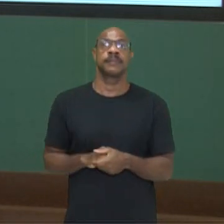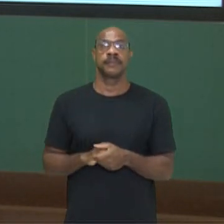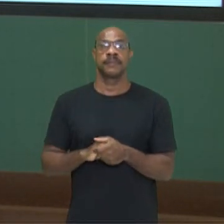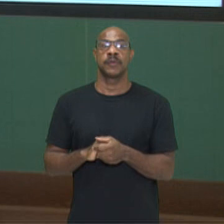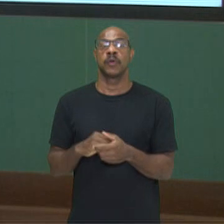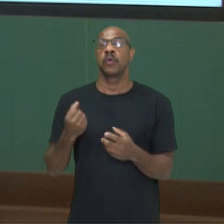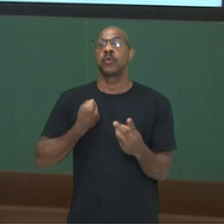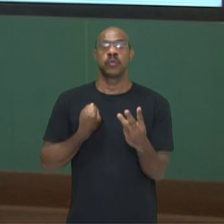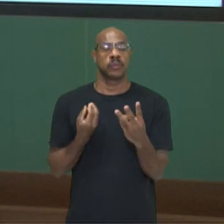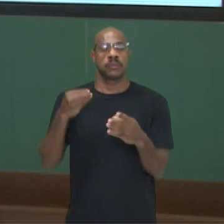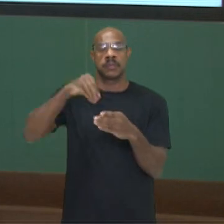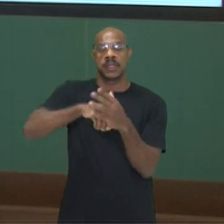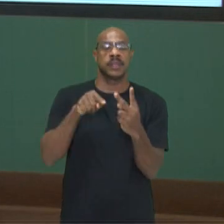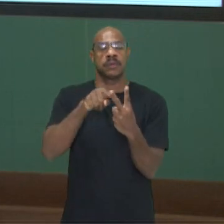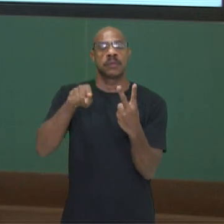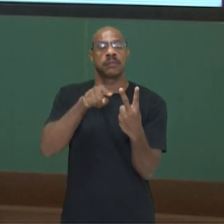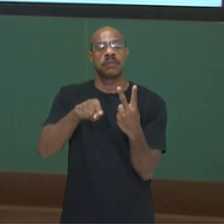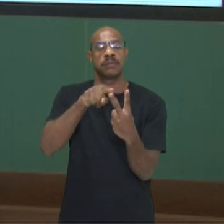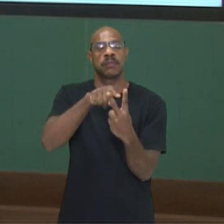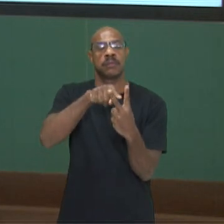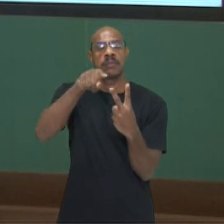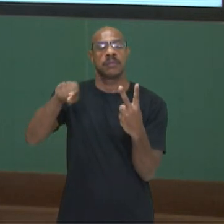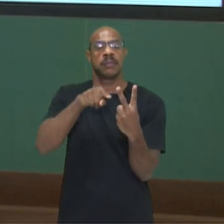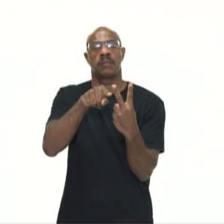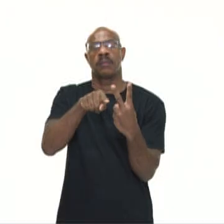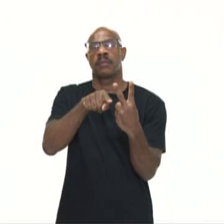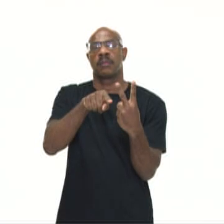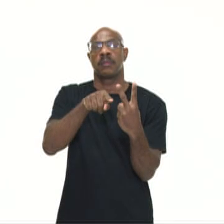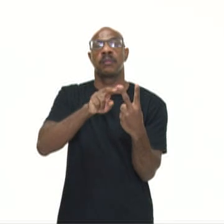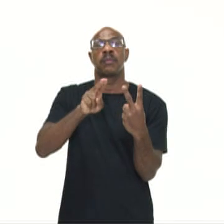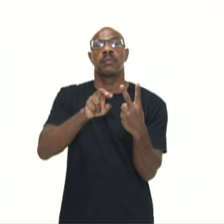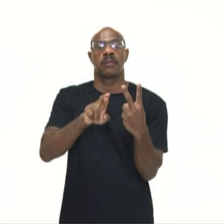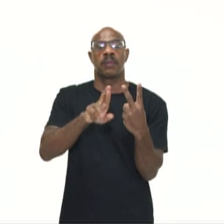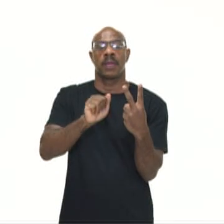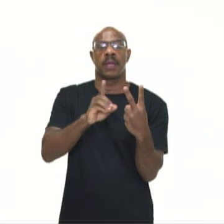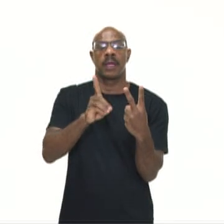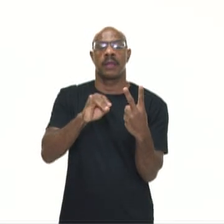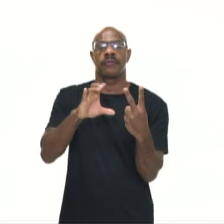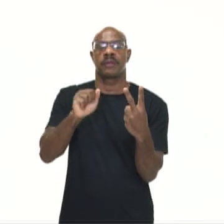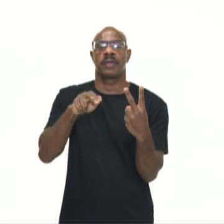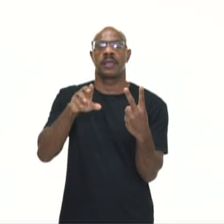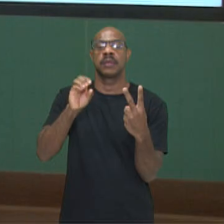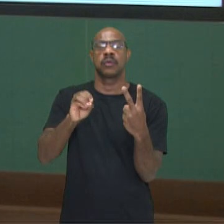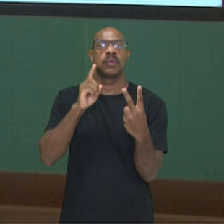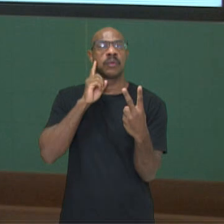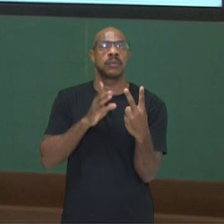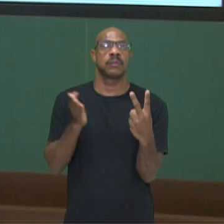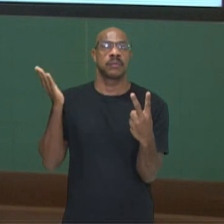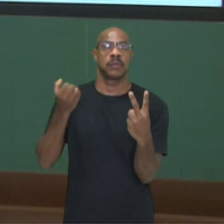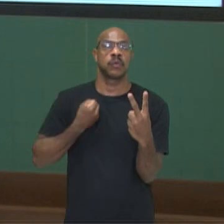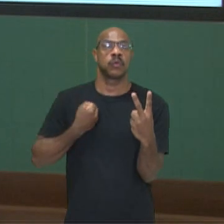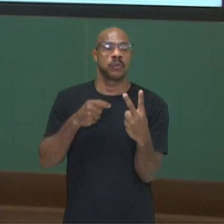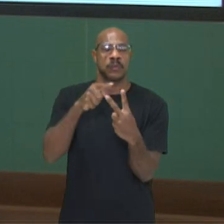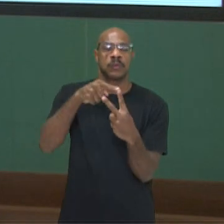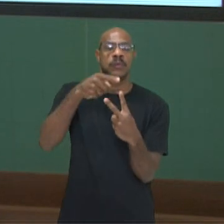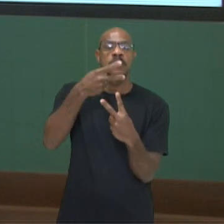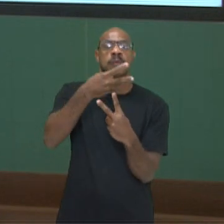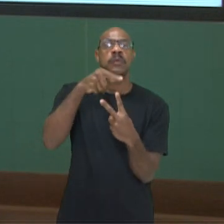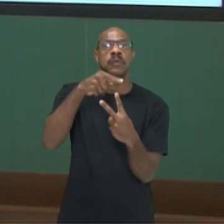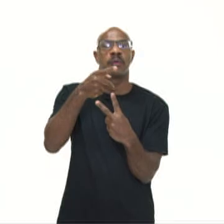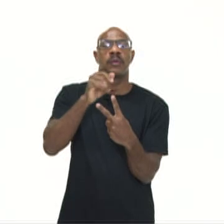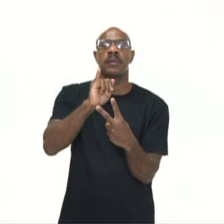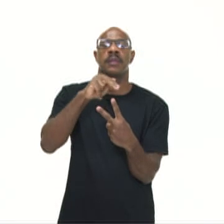que está dentro do radical nós chamamos de radicando e esse númerozinho aqui nós